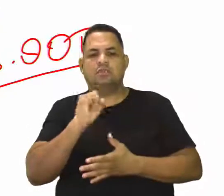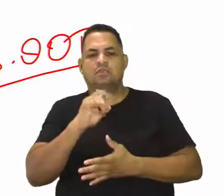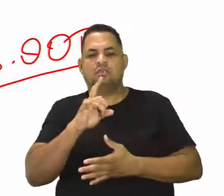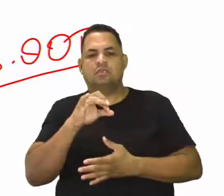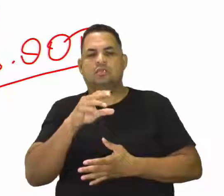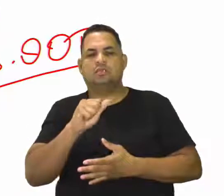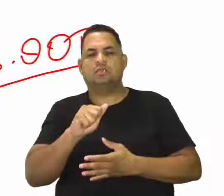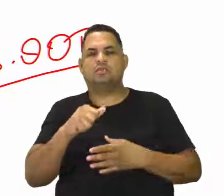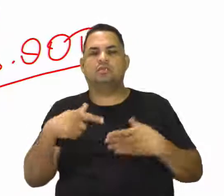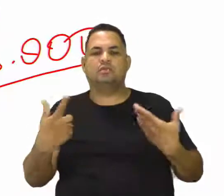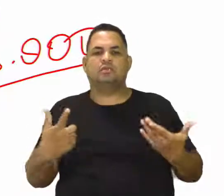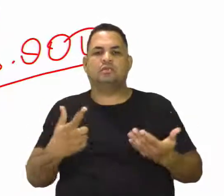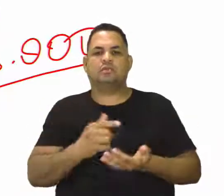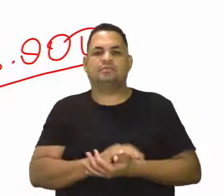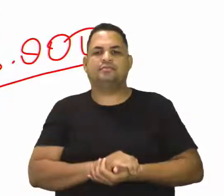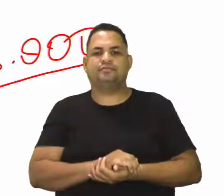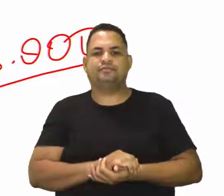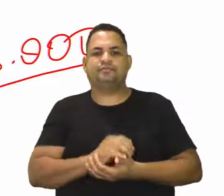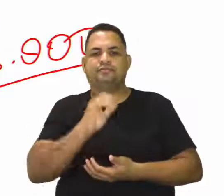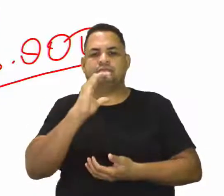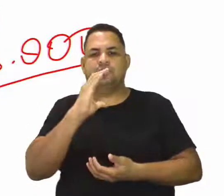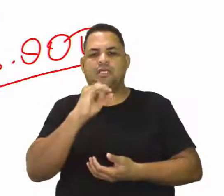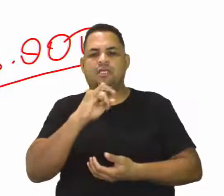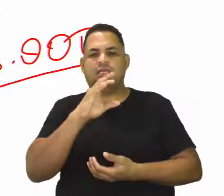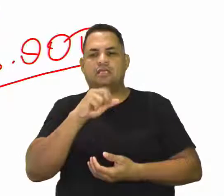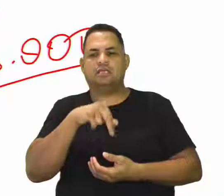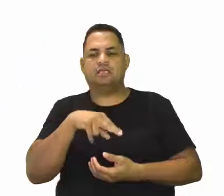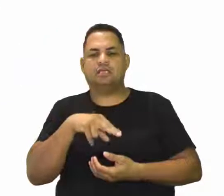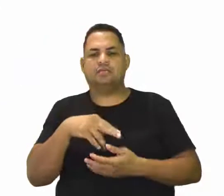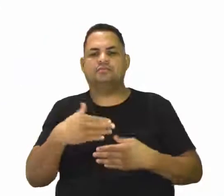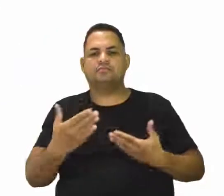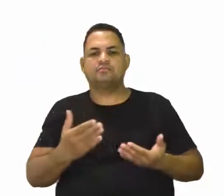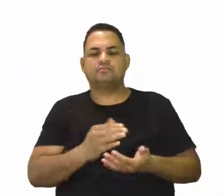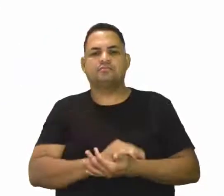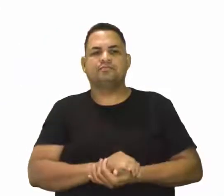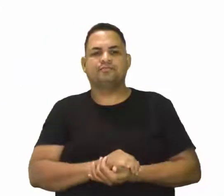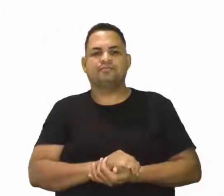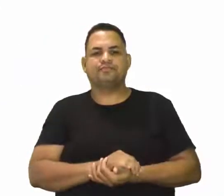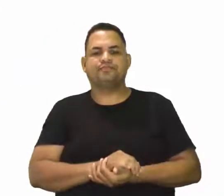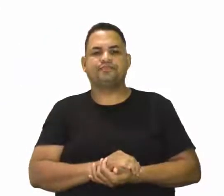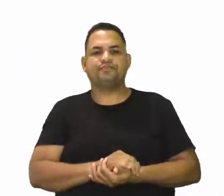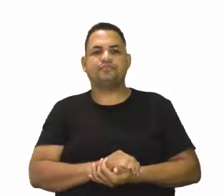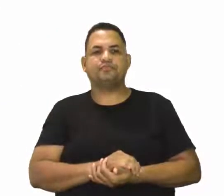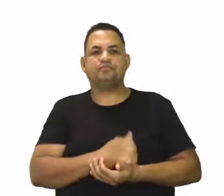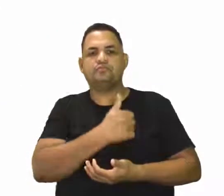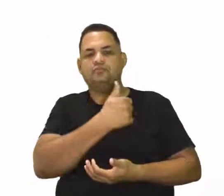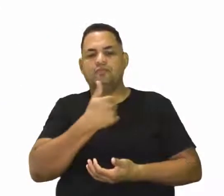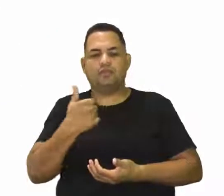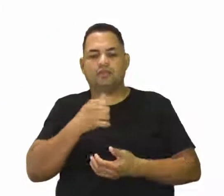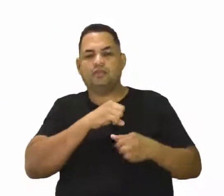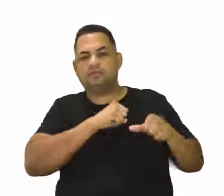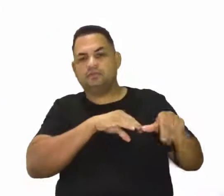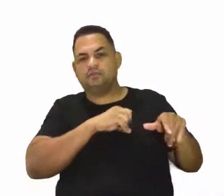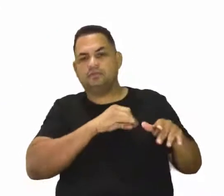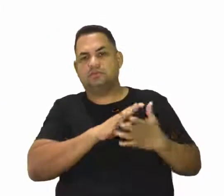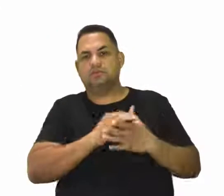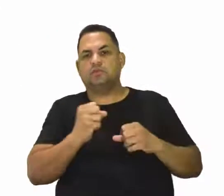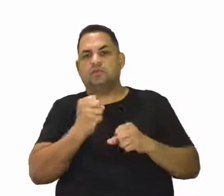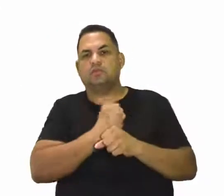kailan uma coisa assim a kaiane kaiane kaiane vamos lá hoje setembro e tals